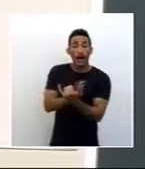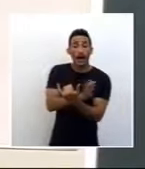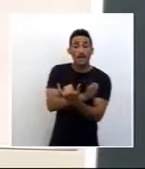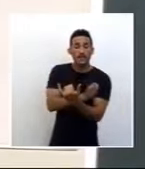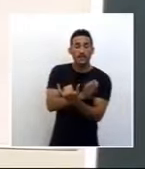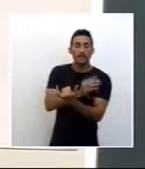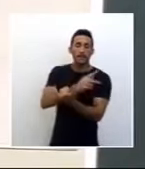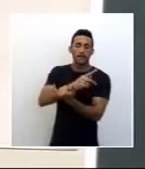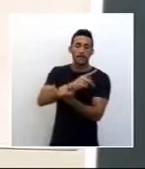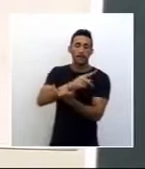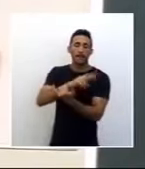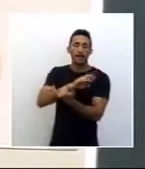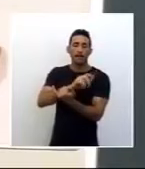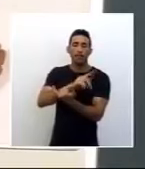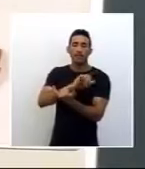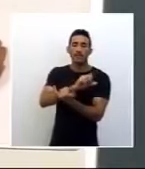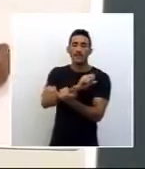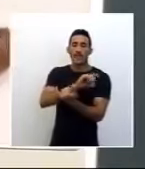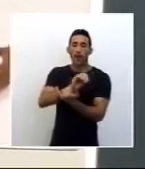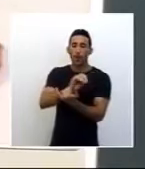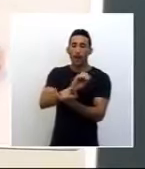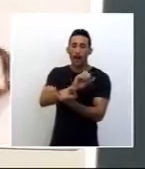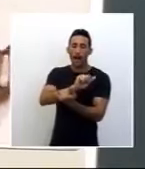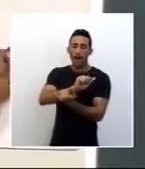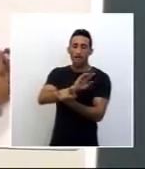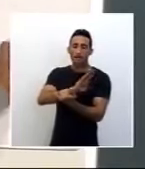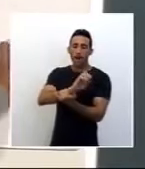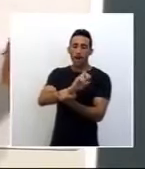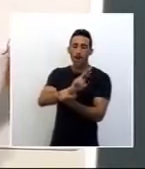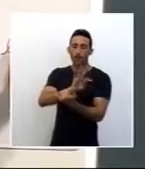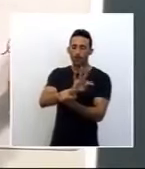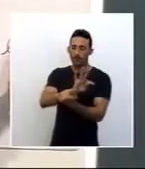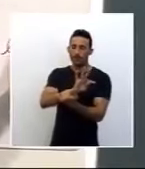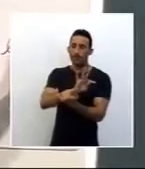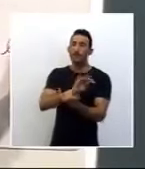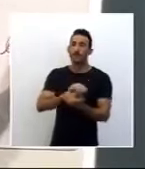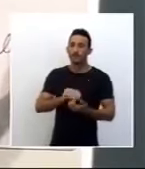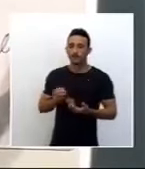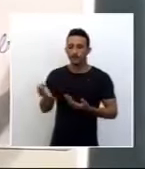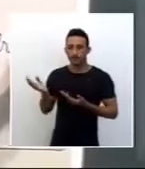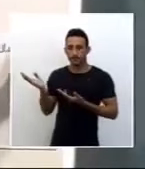ético ficou é tranquilamente